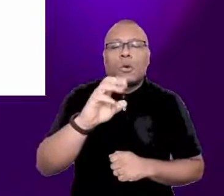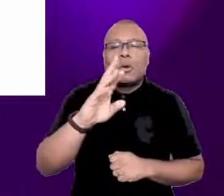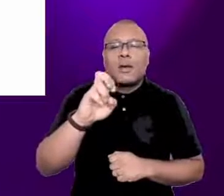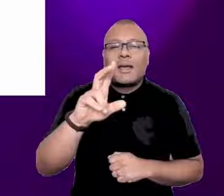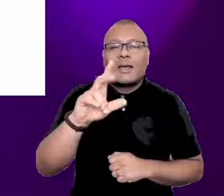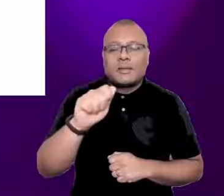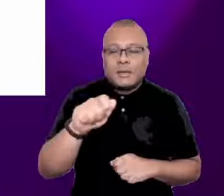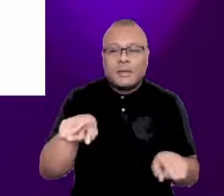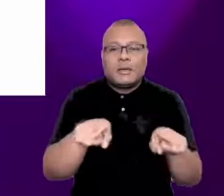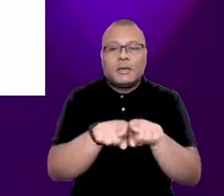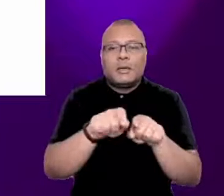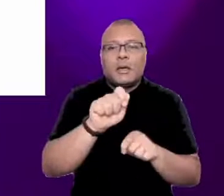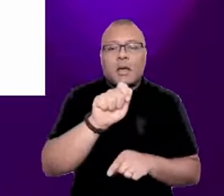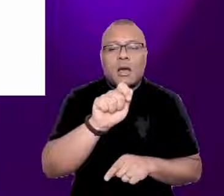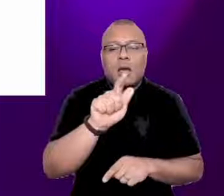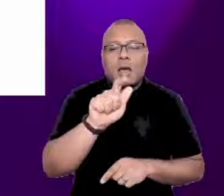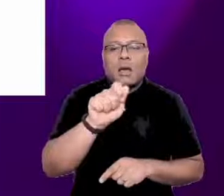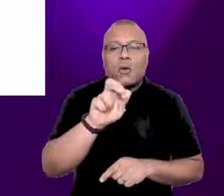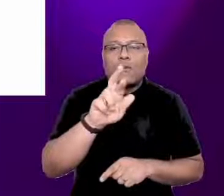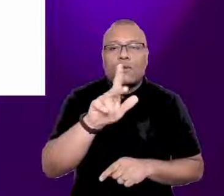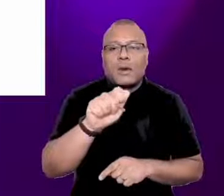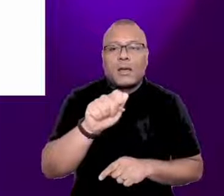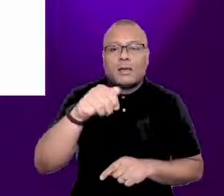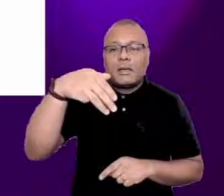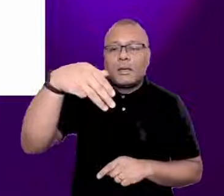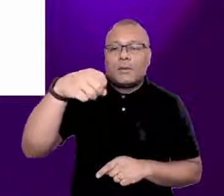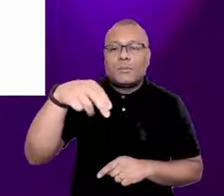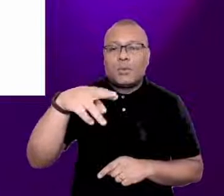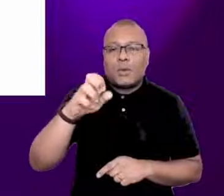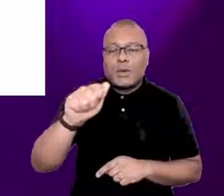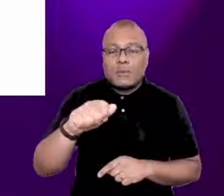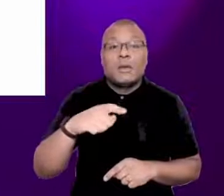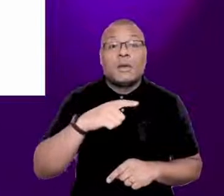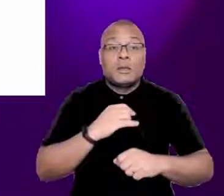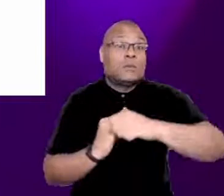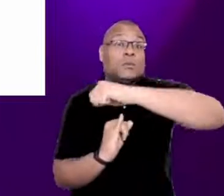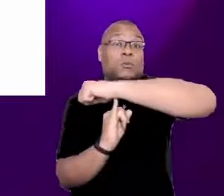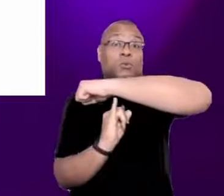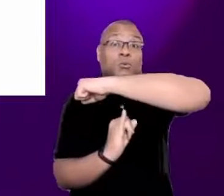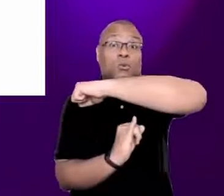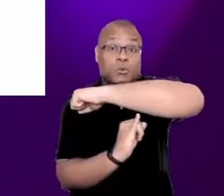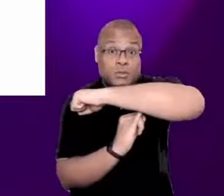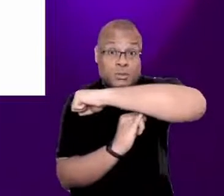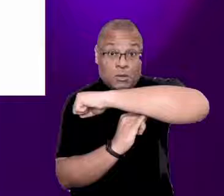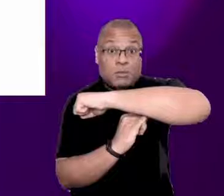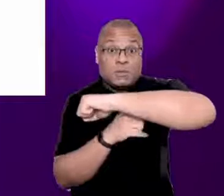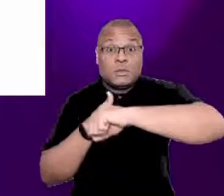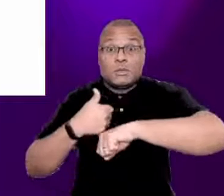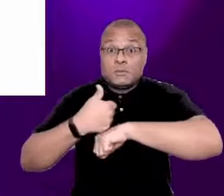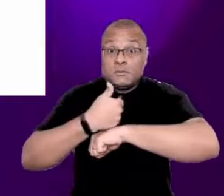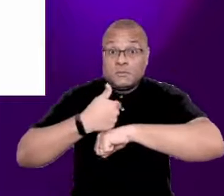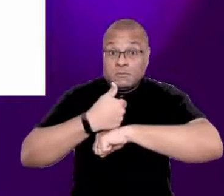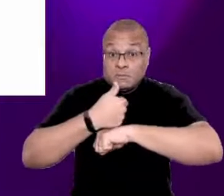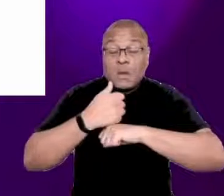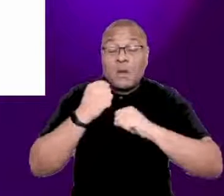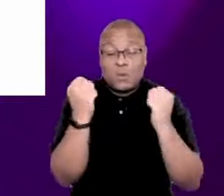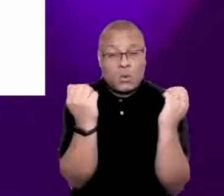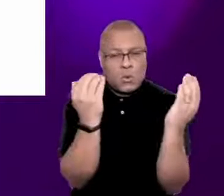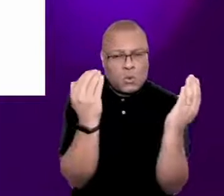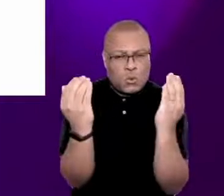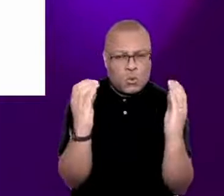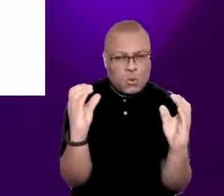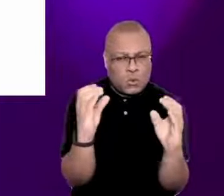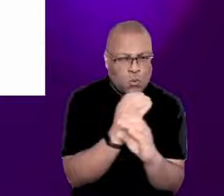Moema. Temos também instituições de especialidades em que a gente pode comparar desfechos de